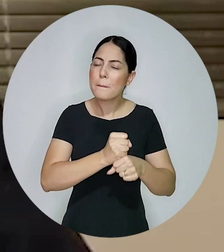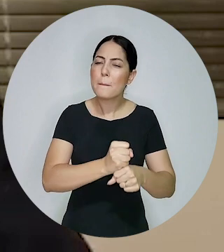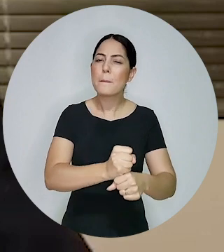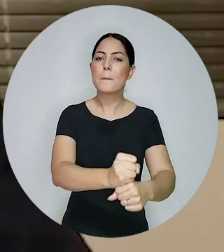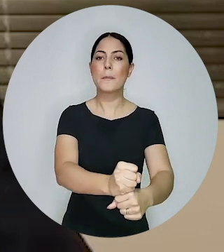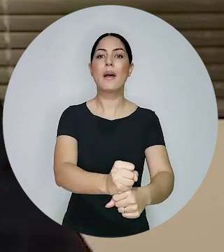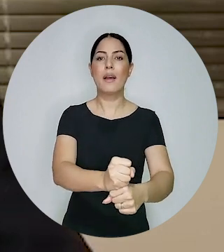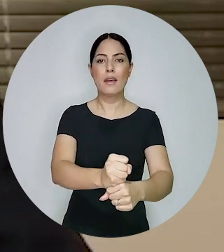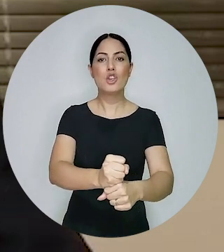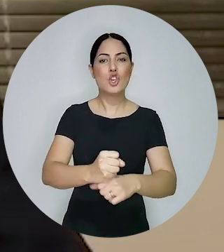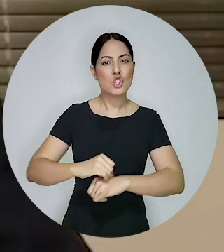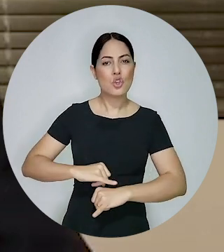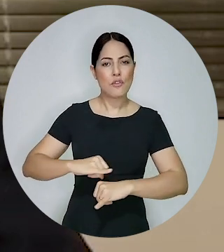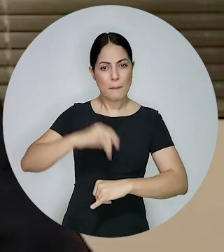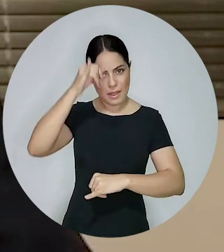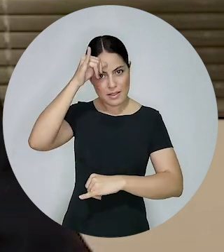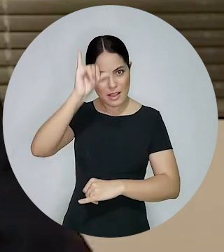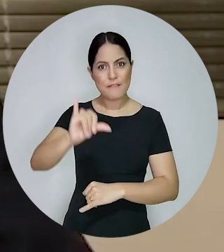anos